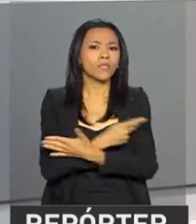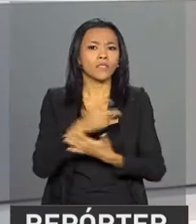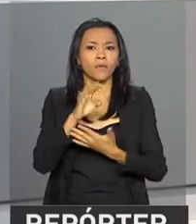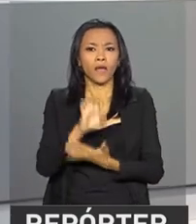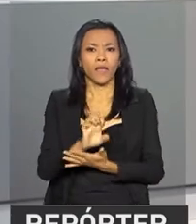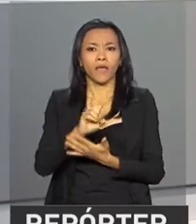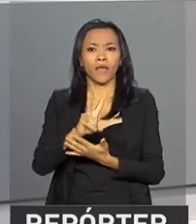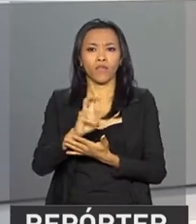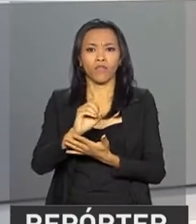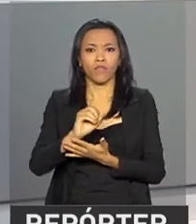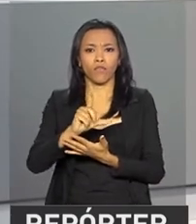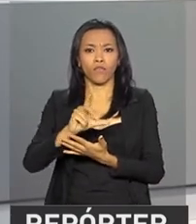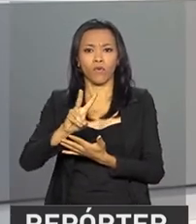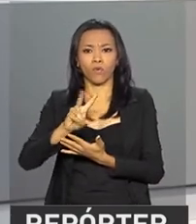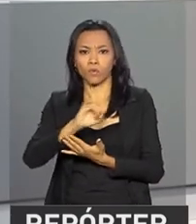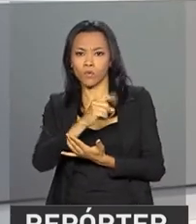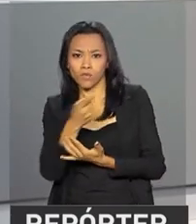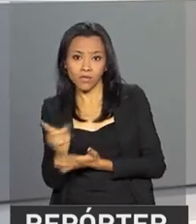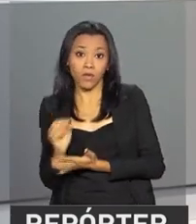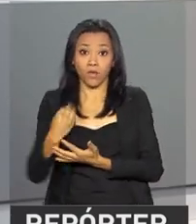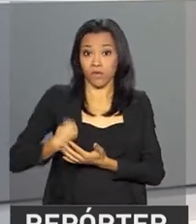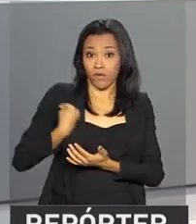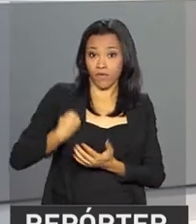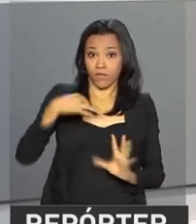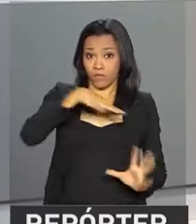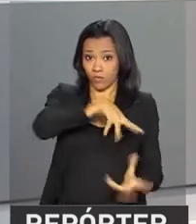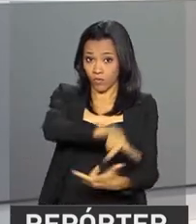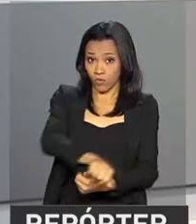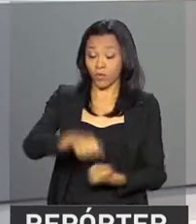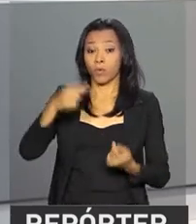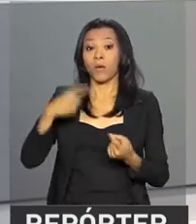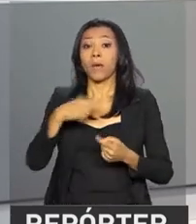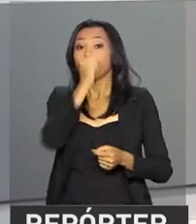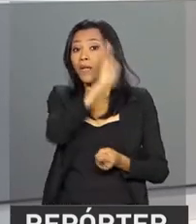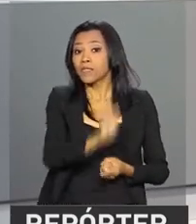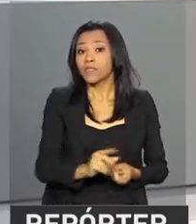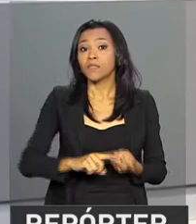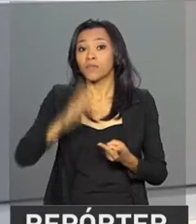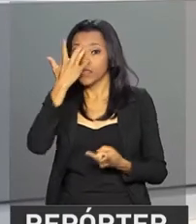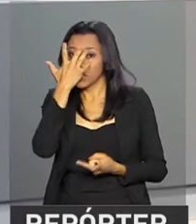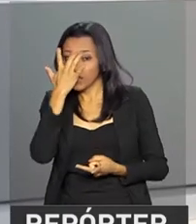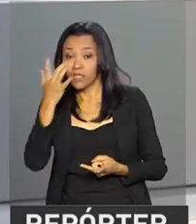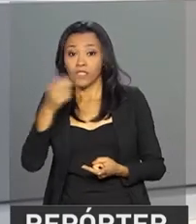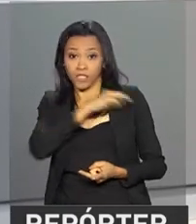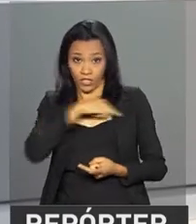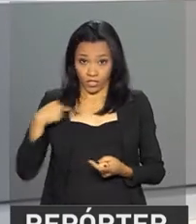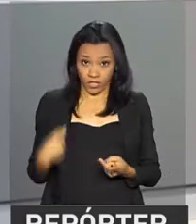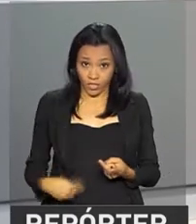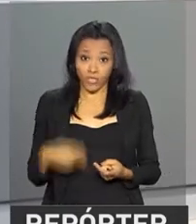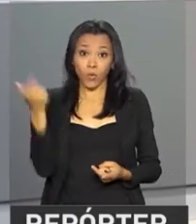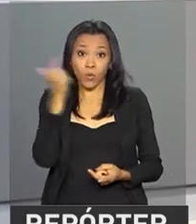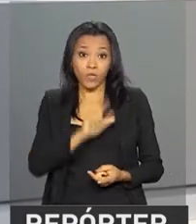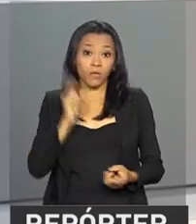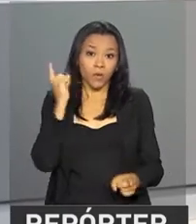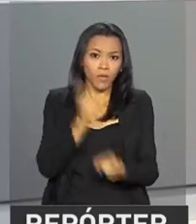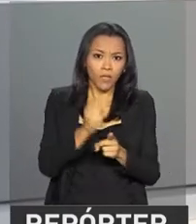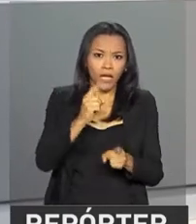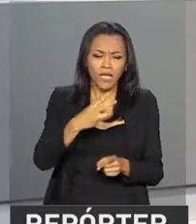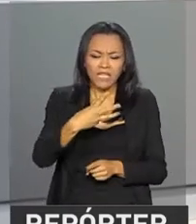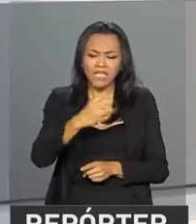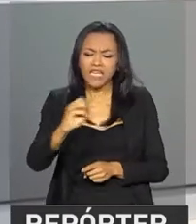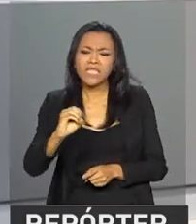no nosso planeta pesquisadores brasileiros e chineses encontraram mais de 300 ovos e centenas de restos de esqueletos